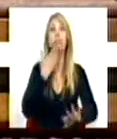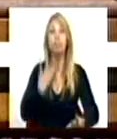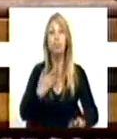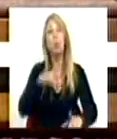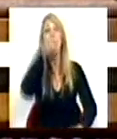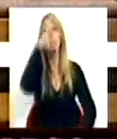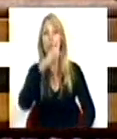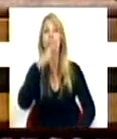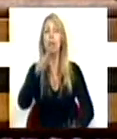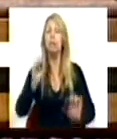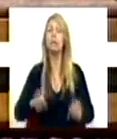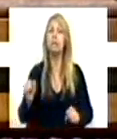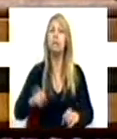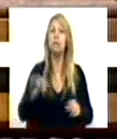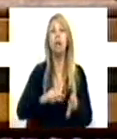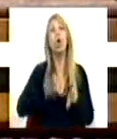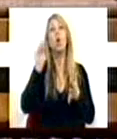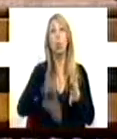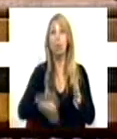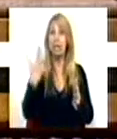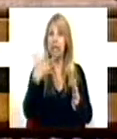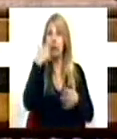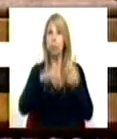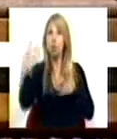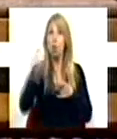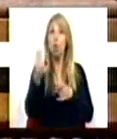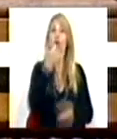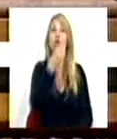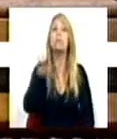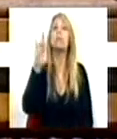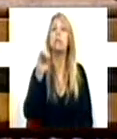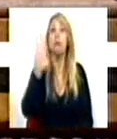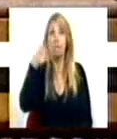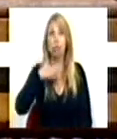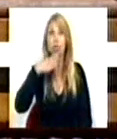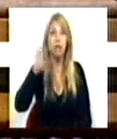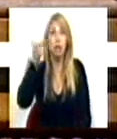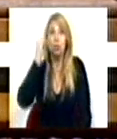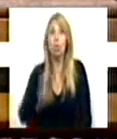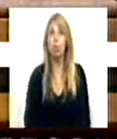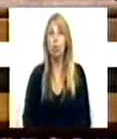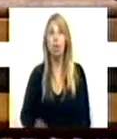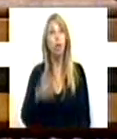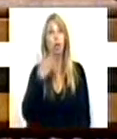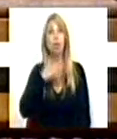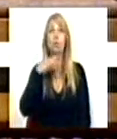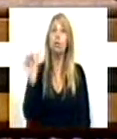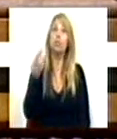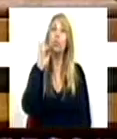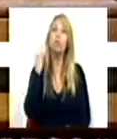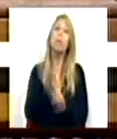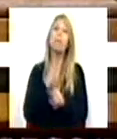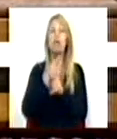5 em 2016. Não é suficiente. Não é suficiente, mesmo com